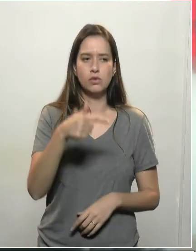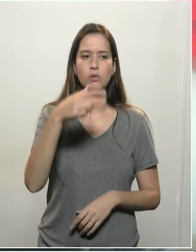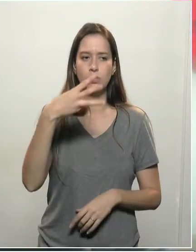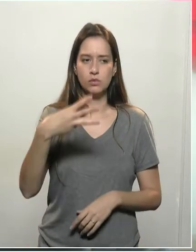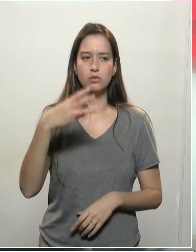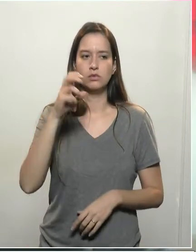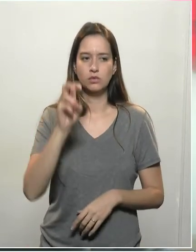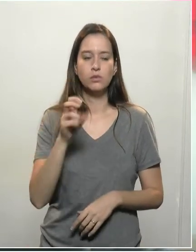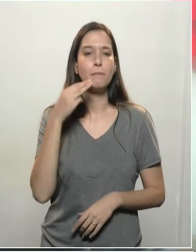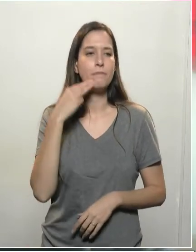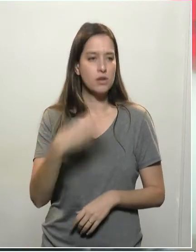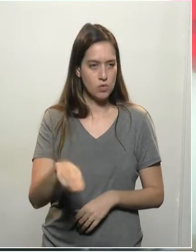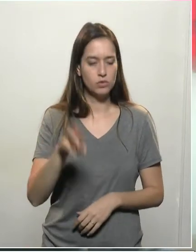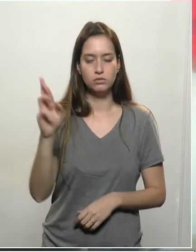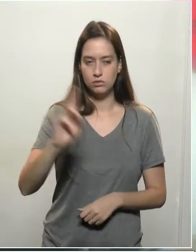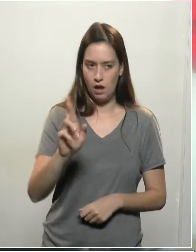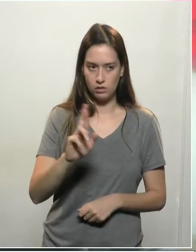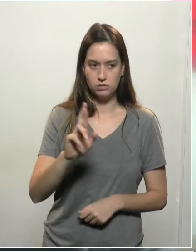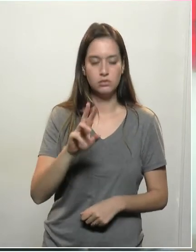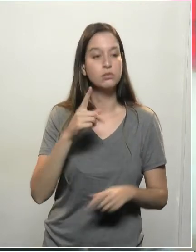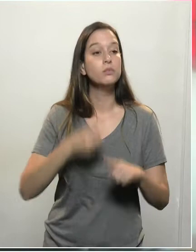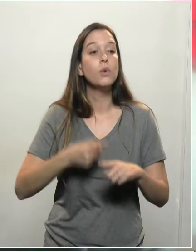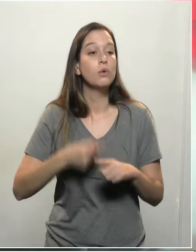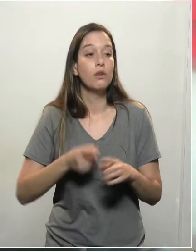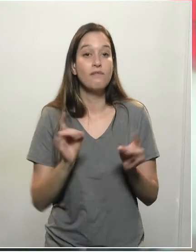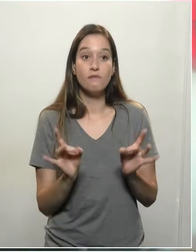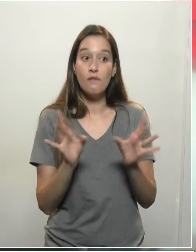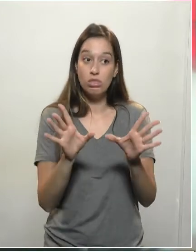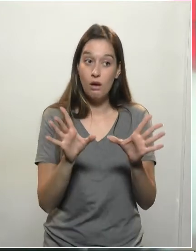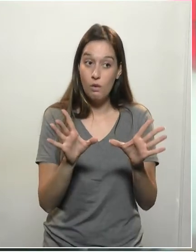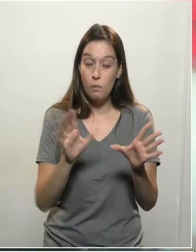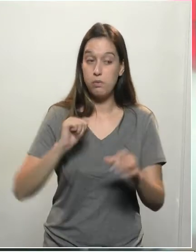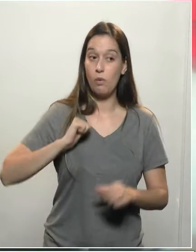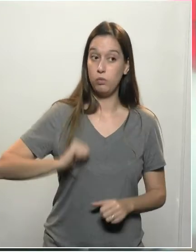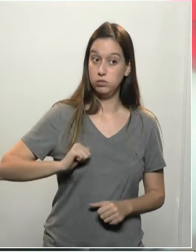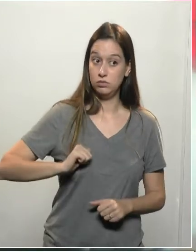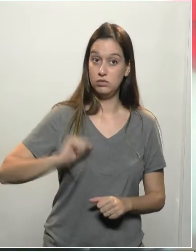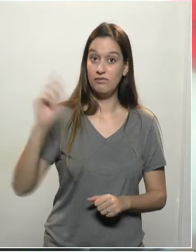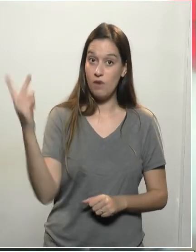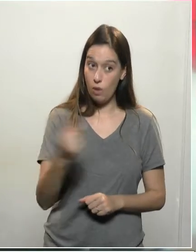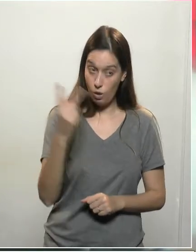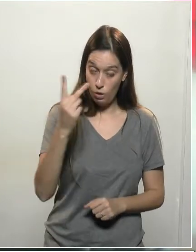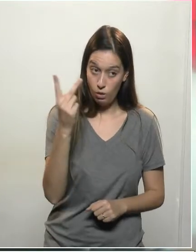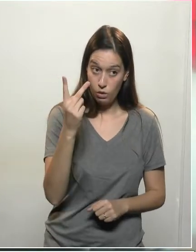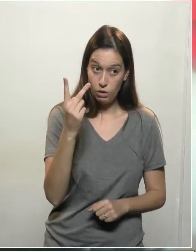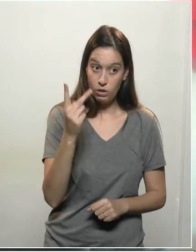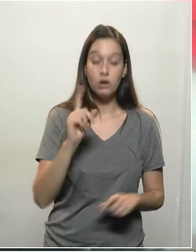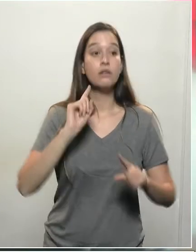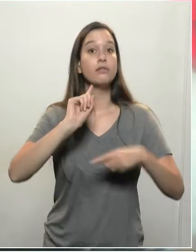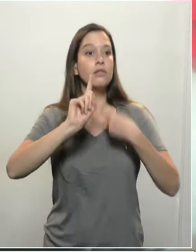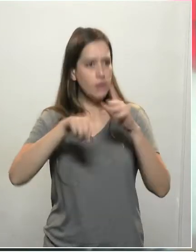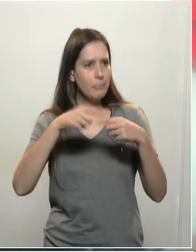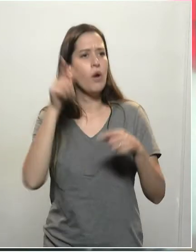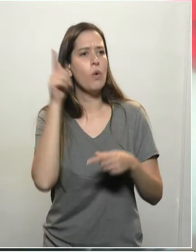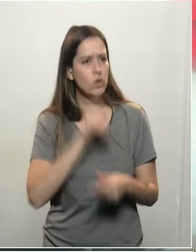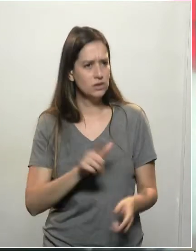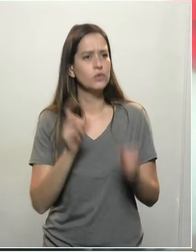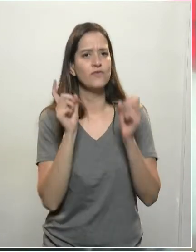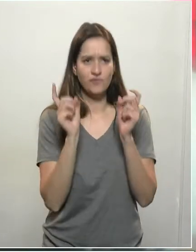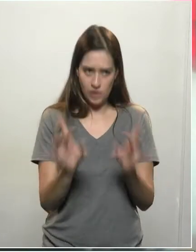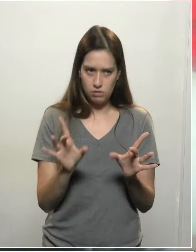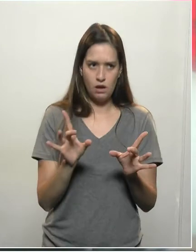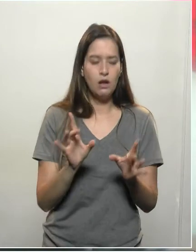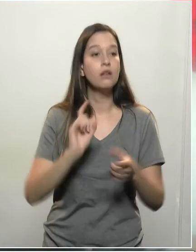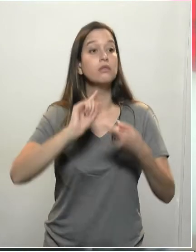preço acima. Recebeu ações, o Estado recebeu ações a um preço acima daquele que era o preço de mercado. Quando a